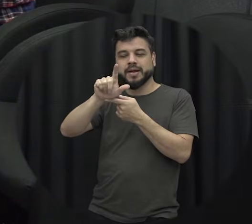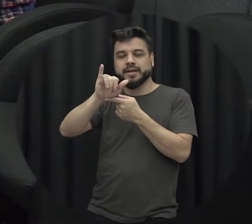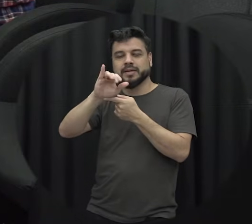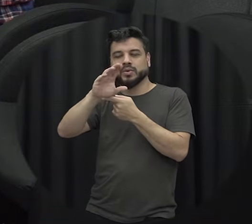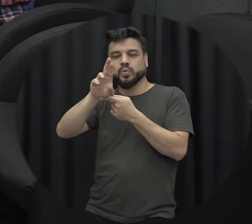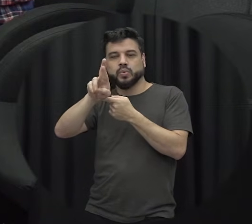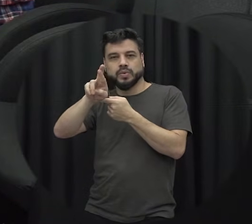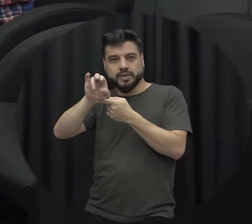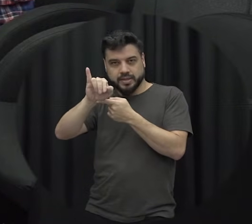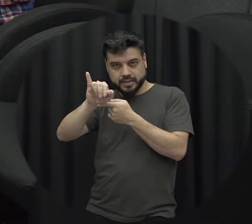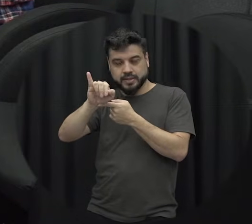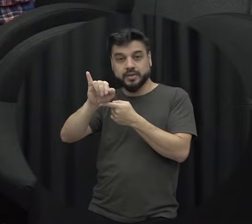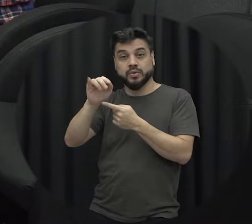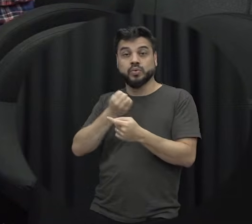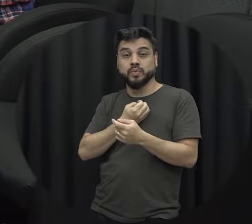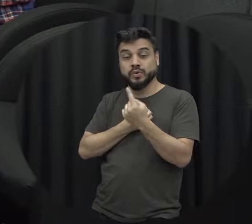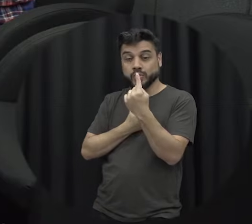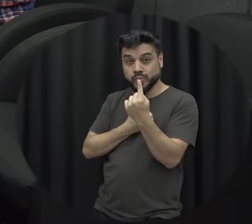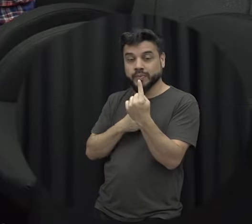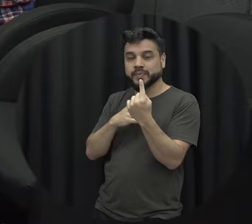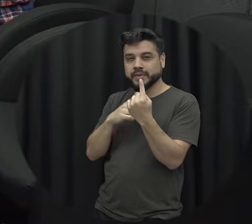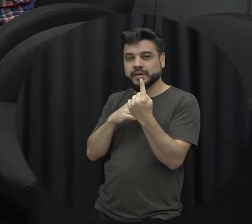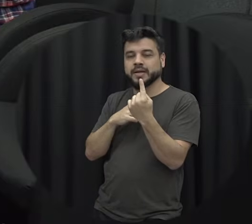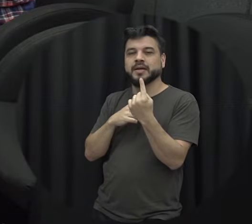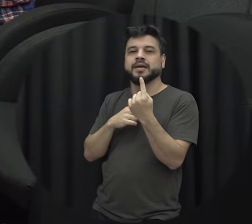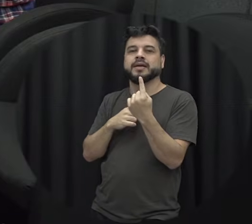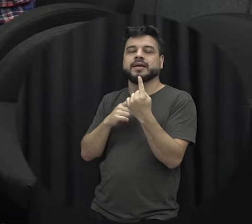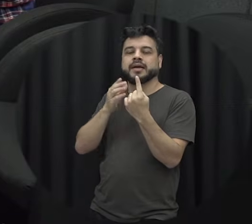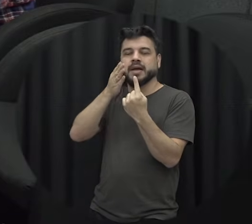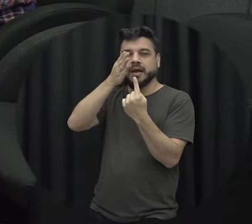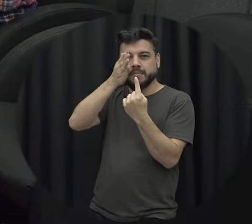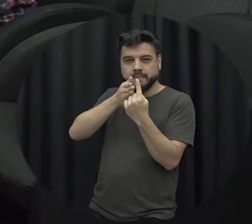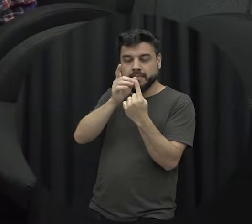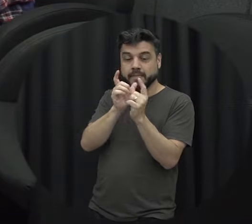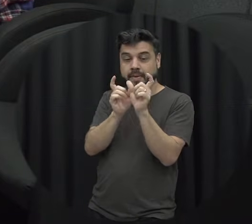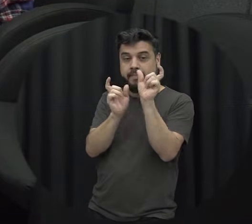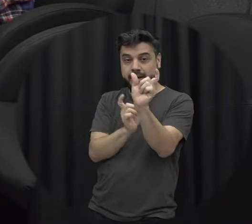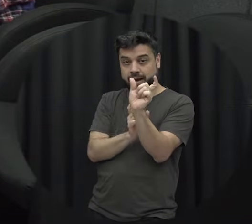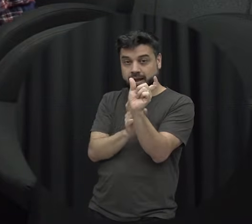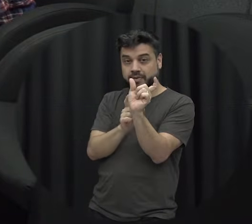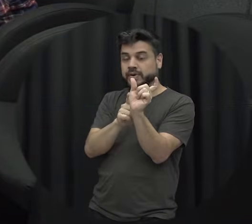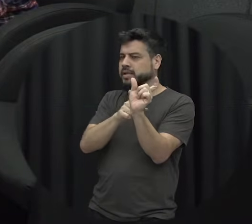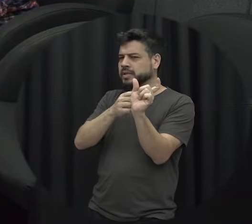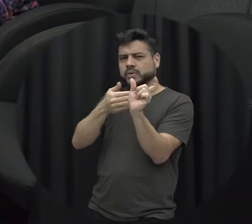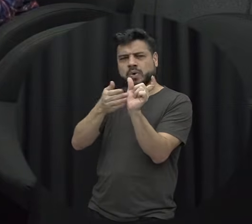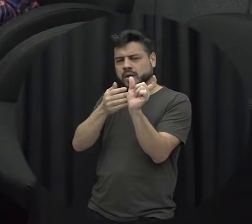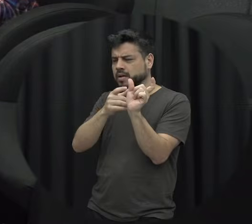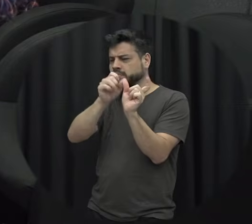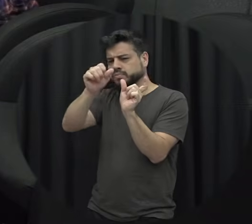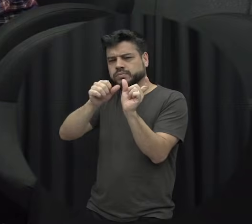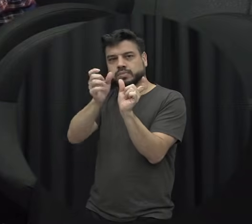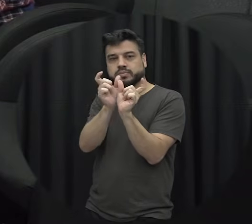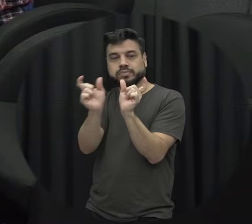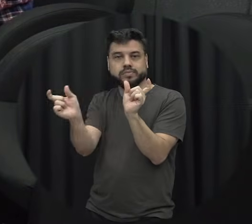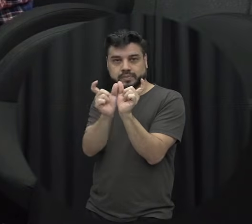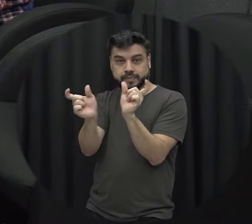eles, o número 1, tem um radical, uma parte específica da palavra que se repete em qualquer forma, só que a variação do